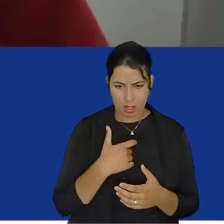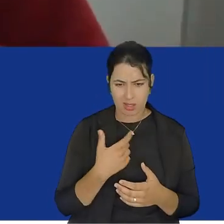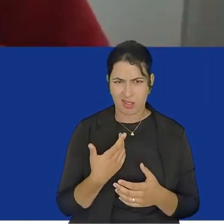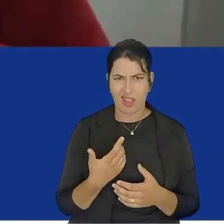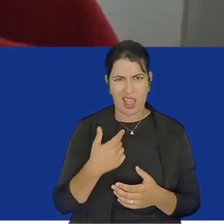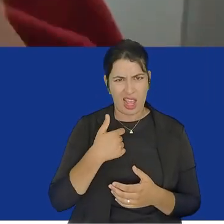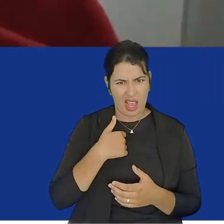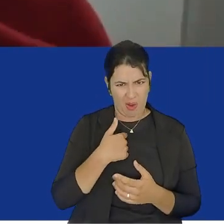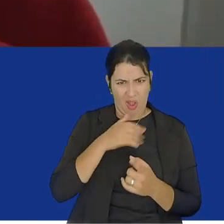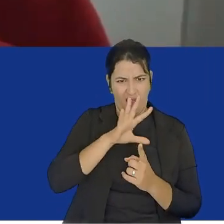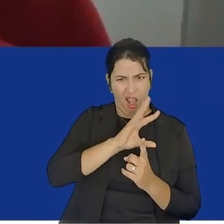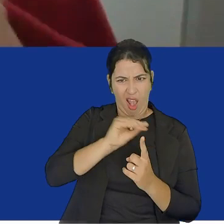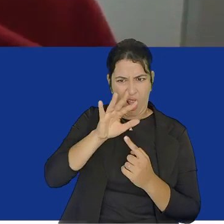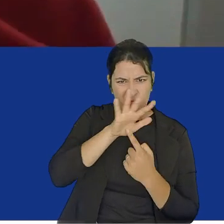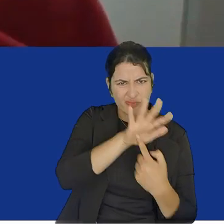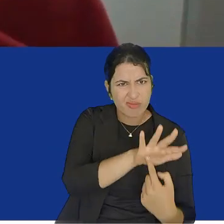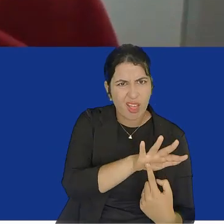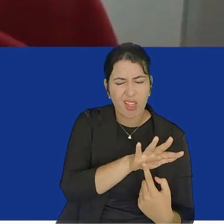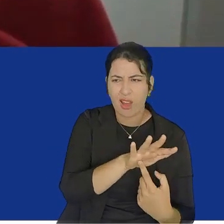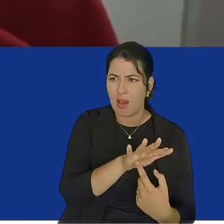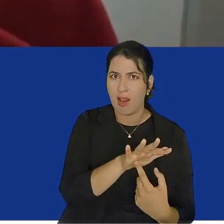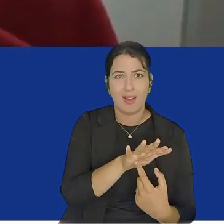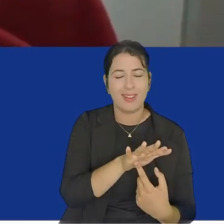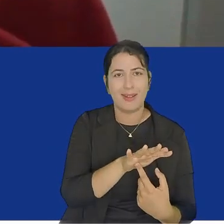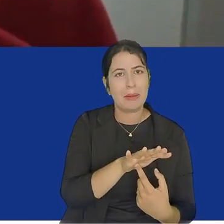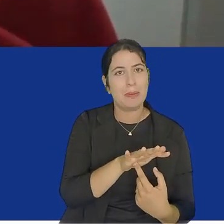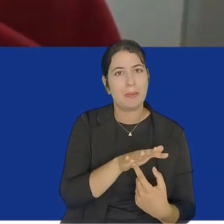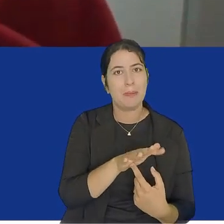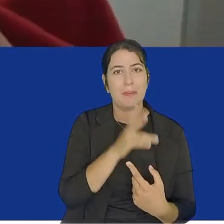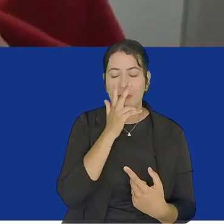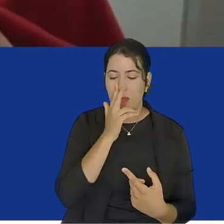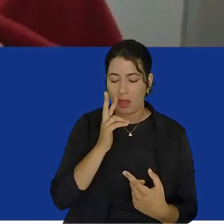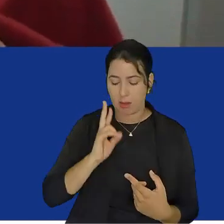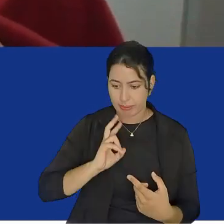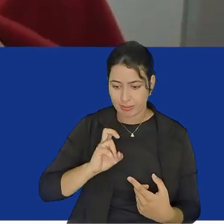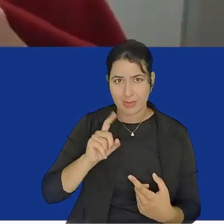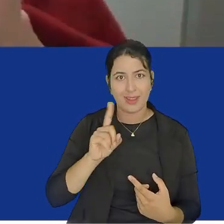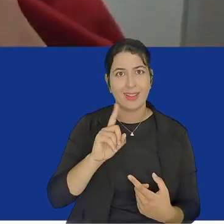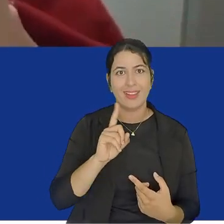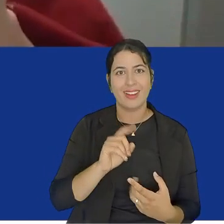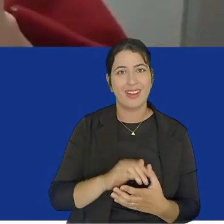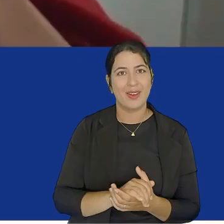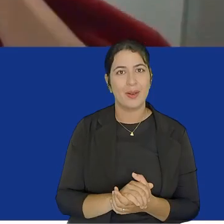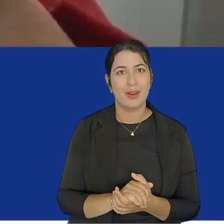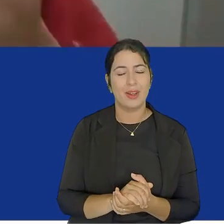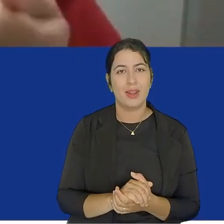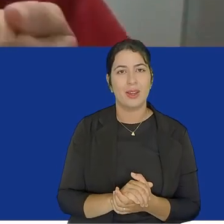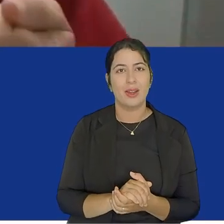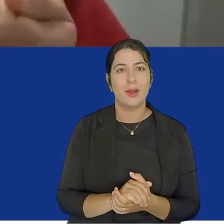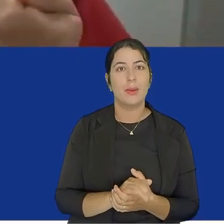papel. Ela não se vê, ela não se reconhece. E se eu chego lá e dou